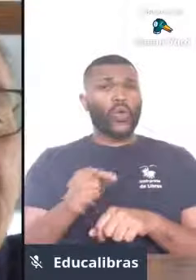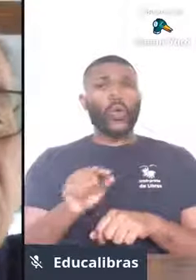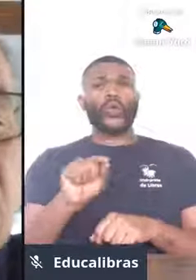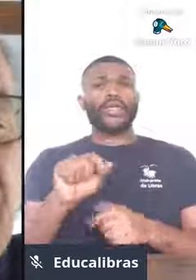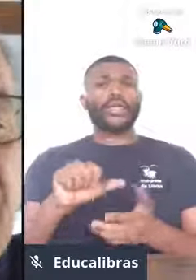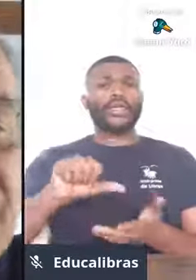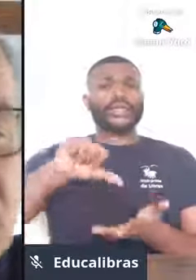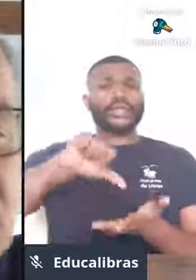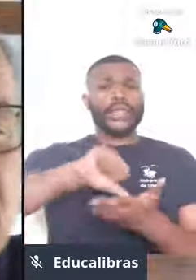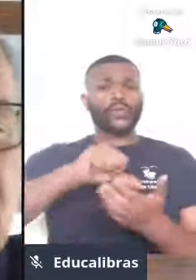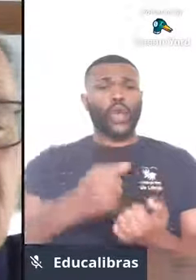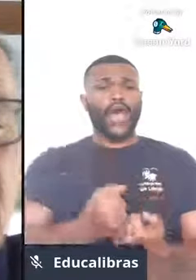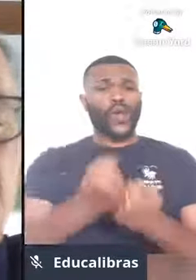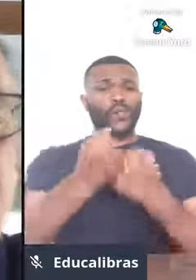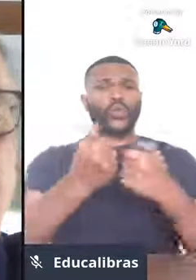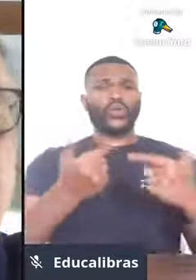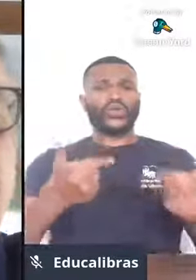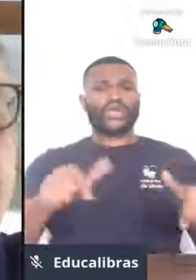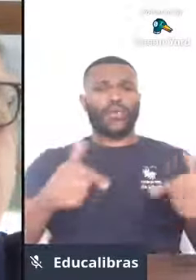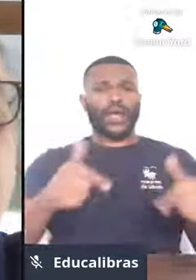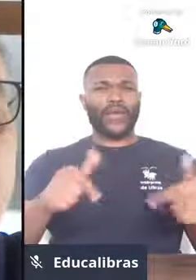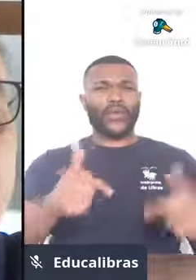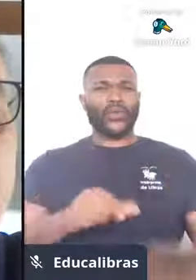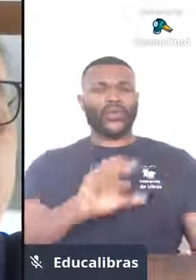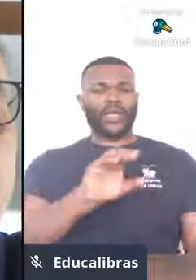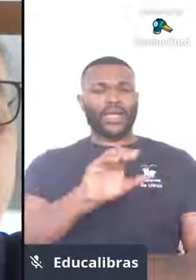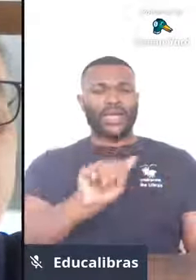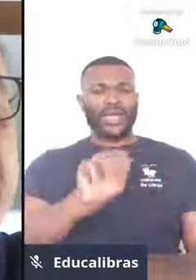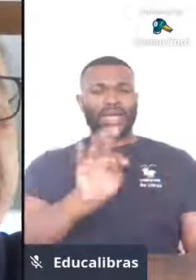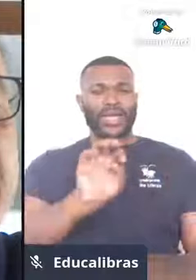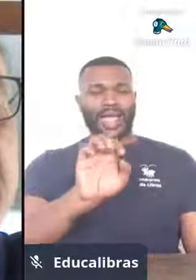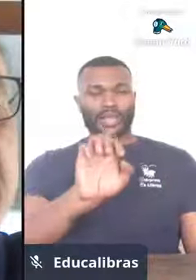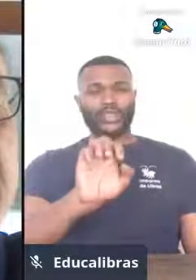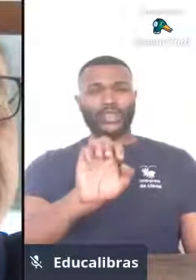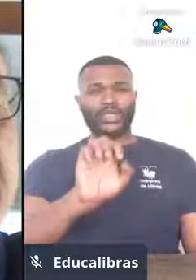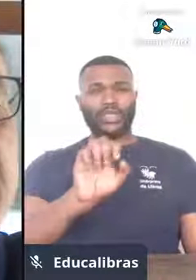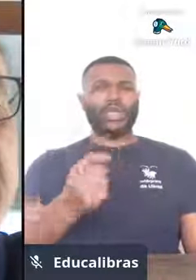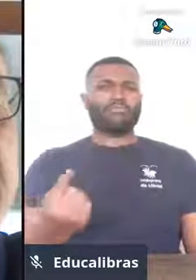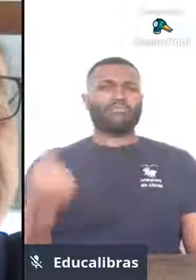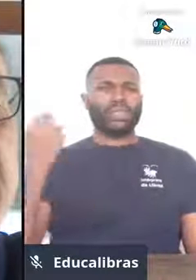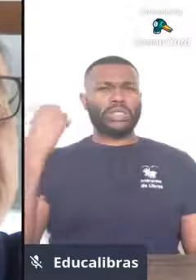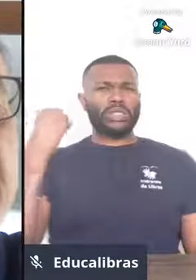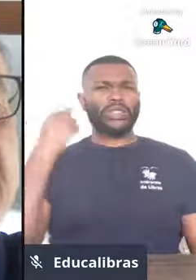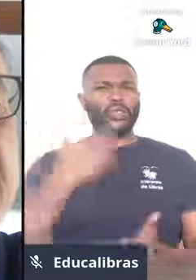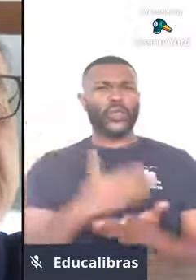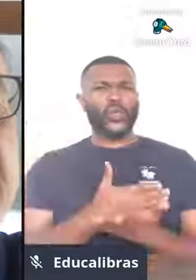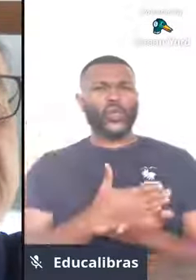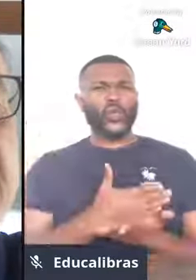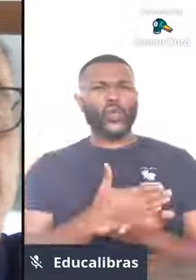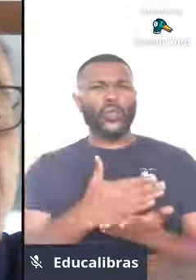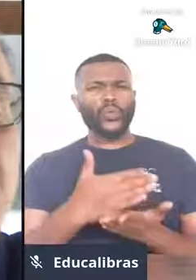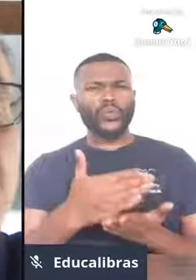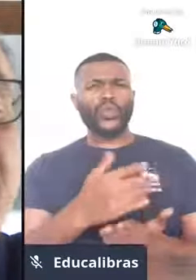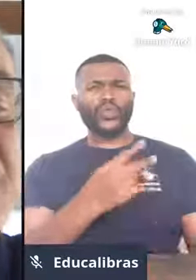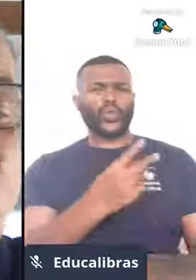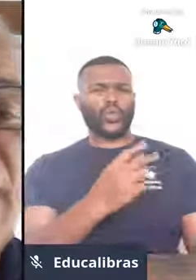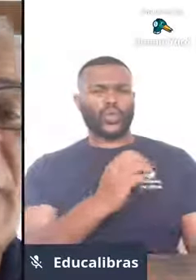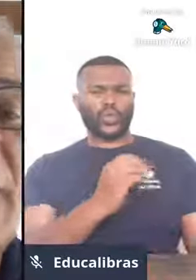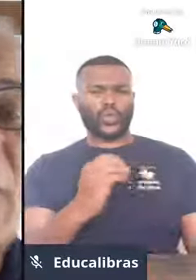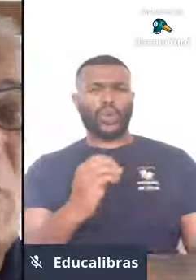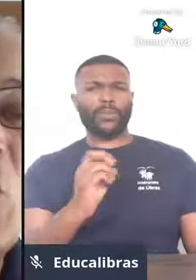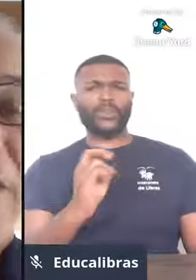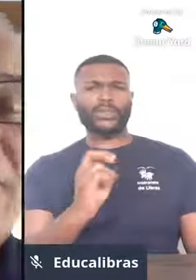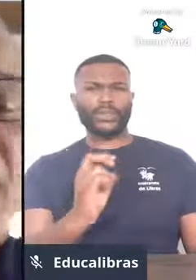Trabalho, os CATs, né? Os CATs, quando eles nasceram em 2005,